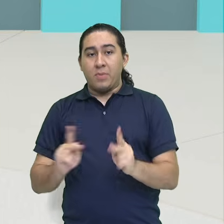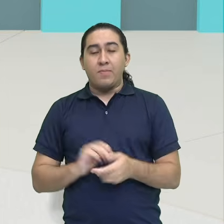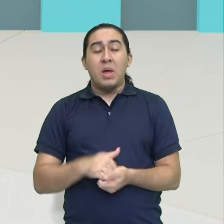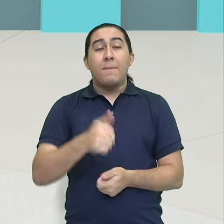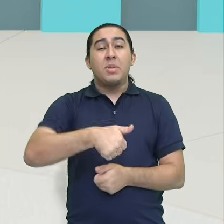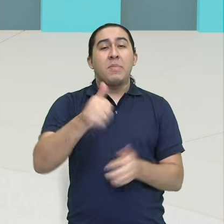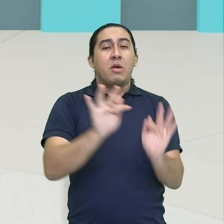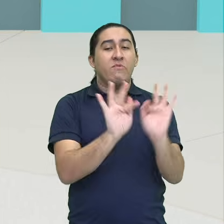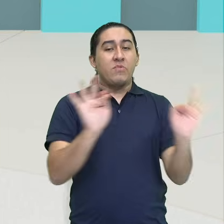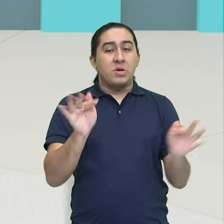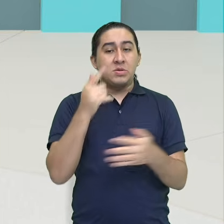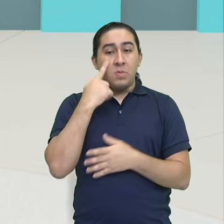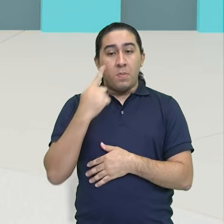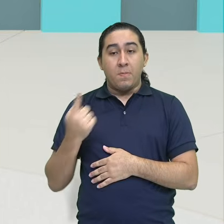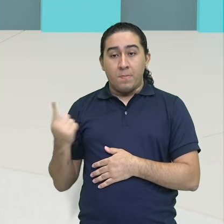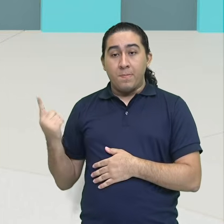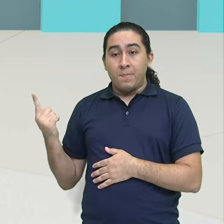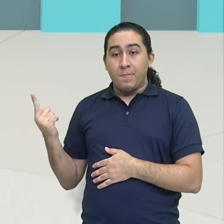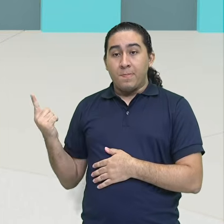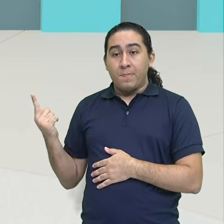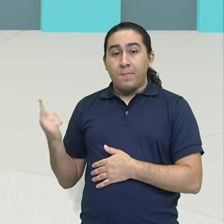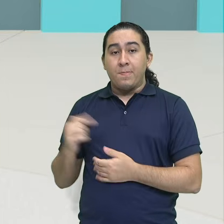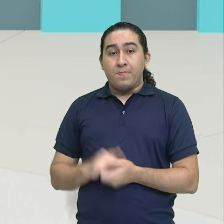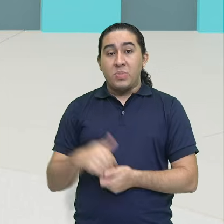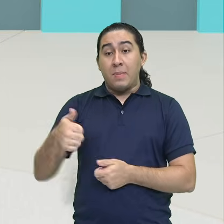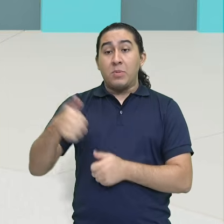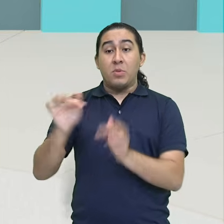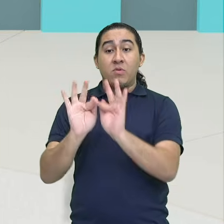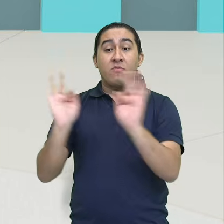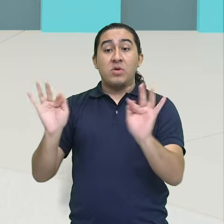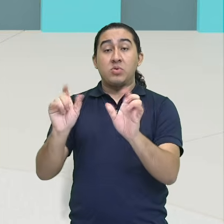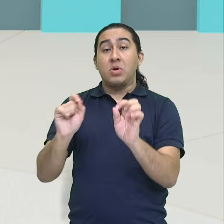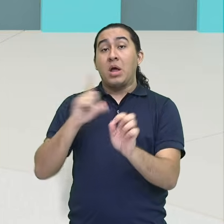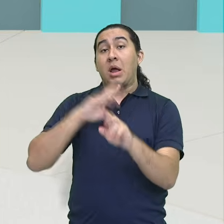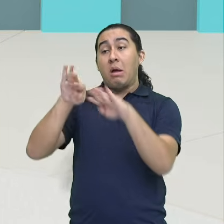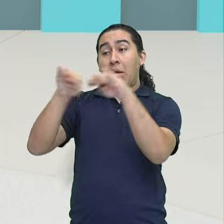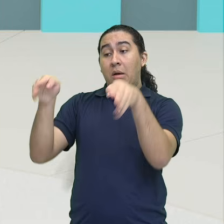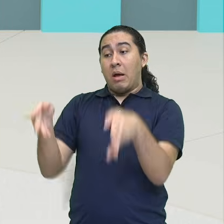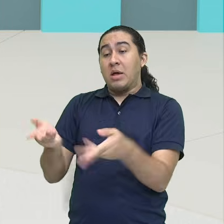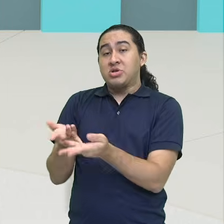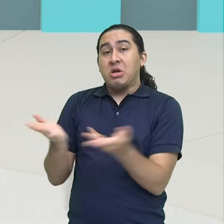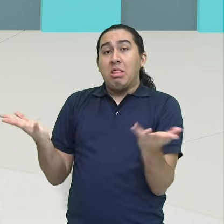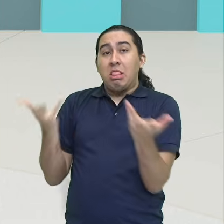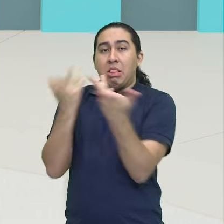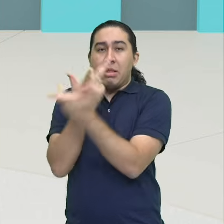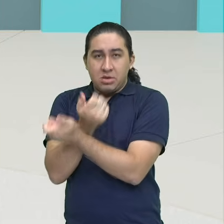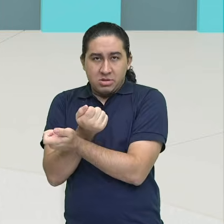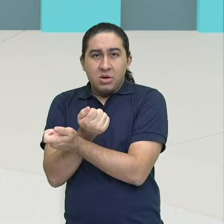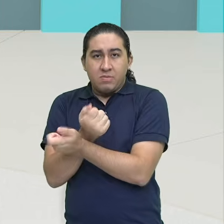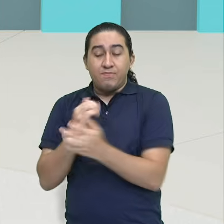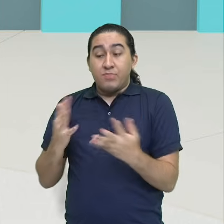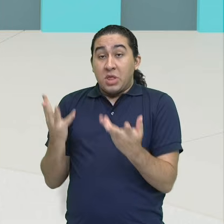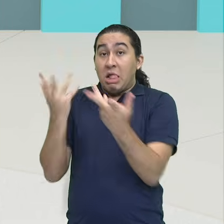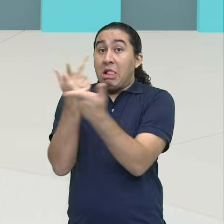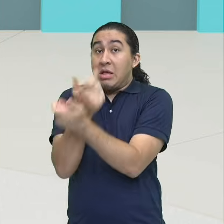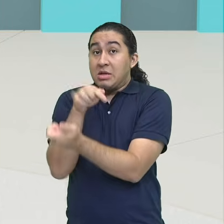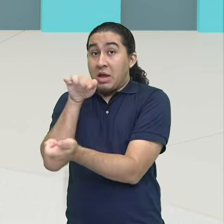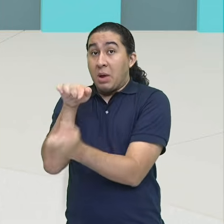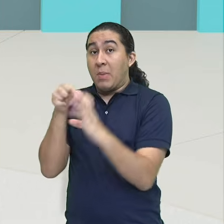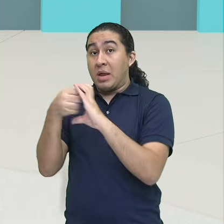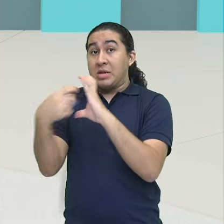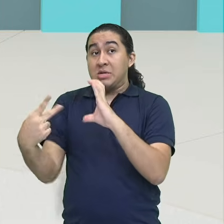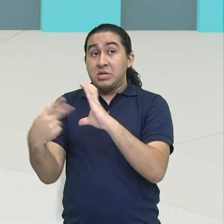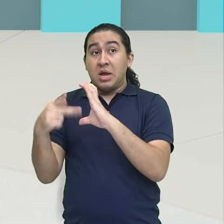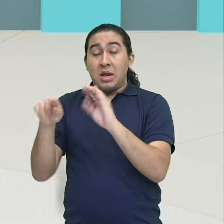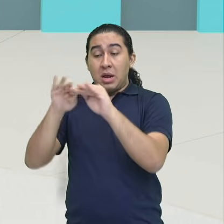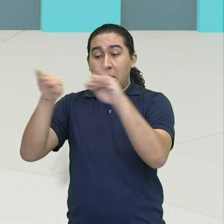que ganhei é linda. Então, a caixa é linda. Linda é uma característica da caixa. É